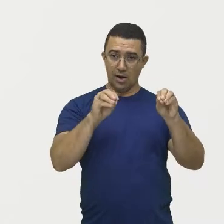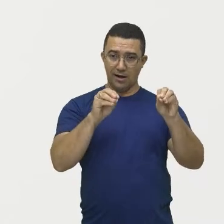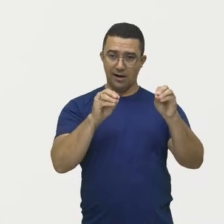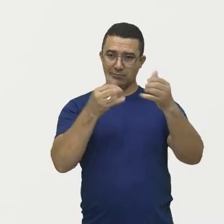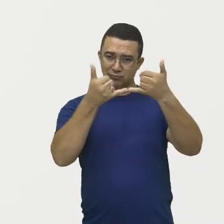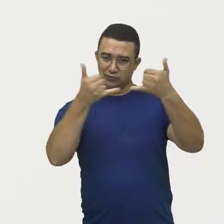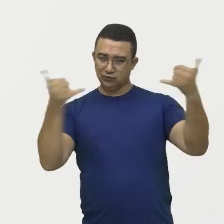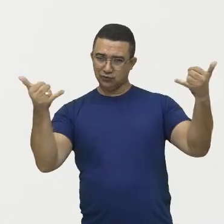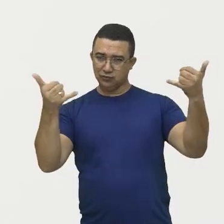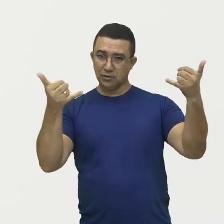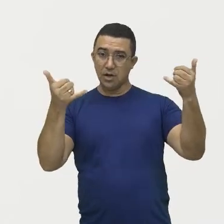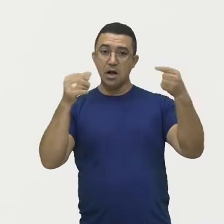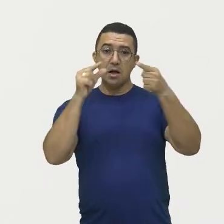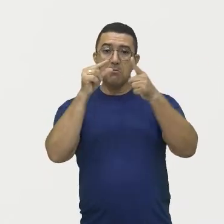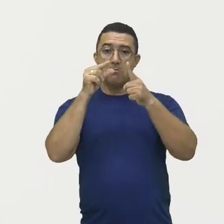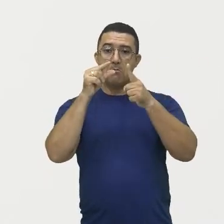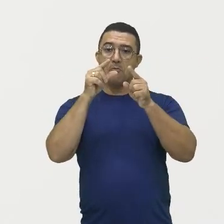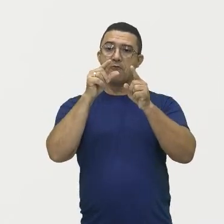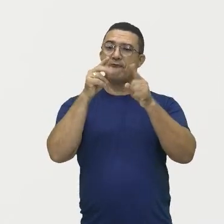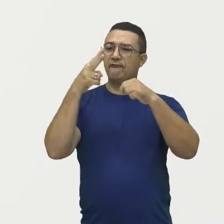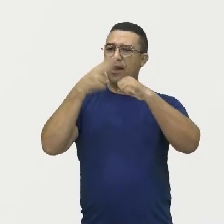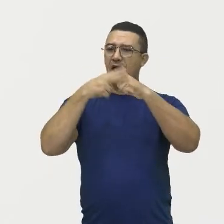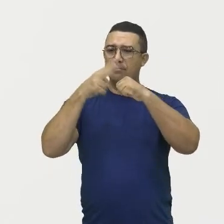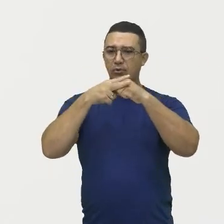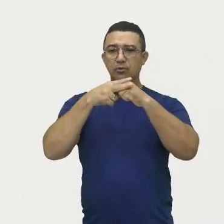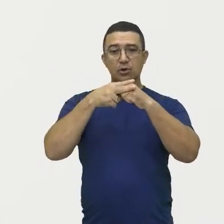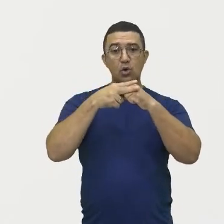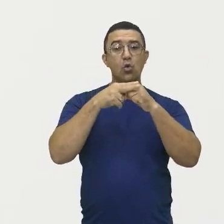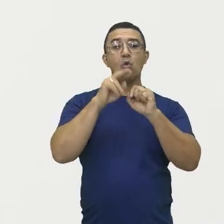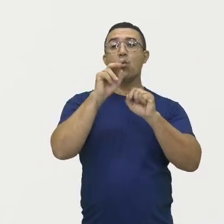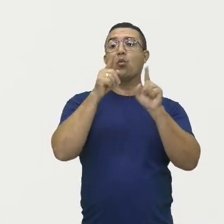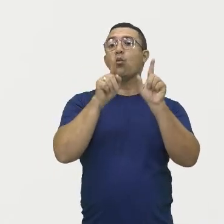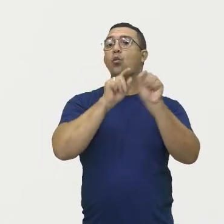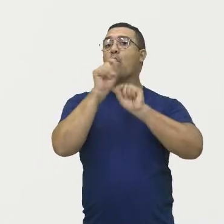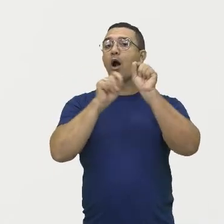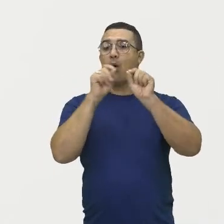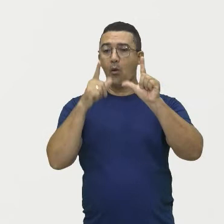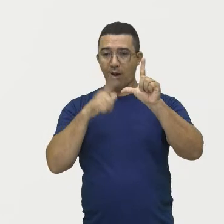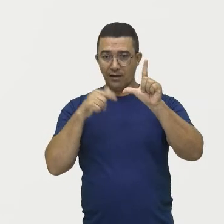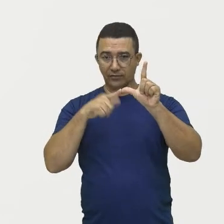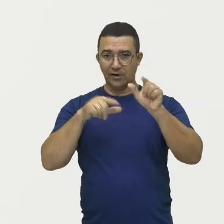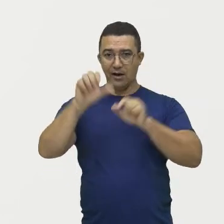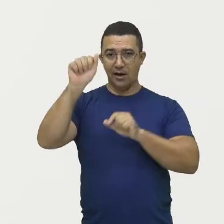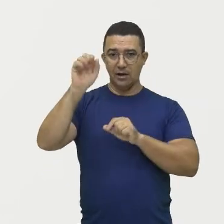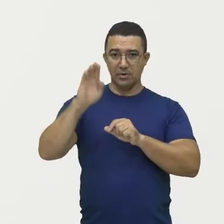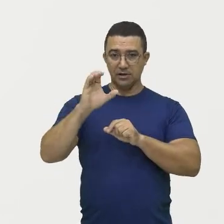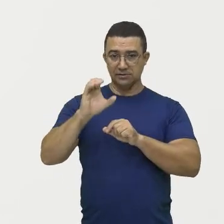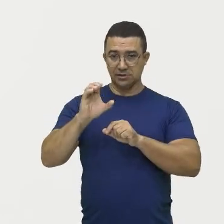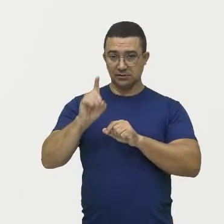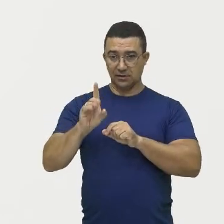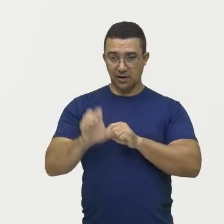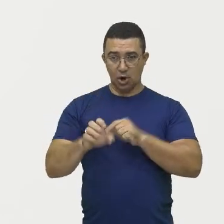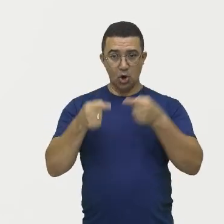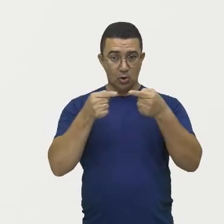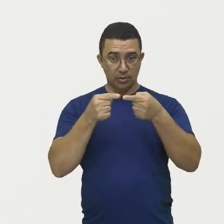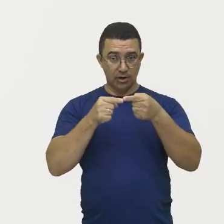oração deveria ser preenchida com uma das alternativas, né? Nós tínhamos ali da letra A até a letra